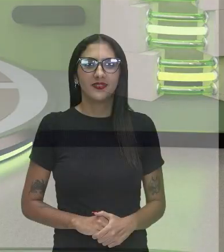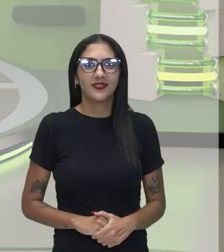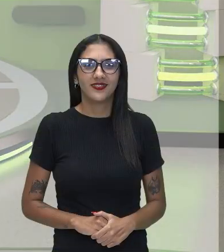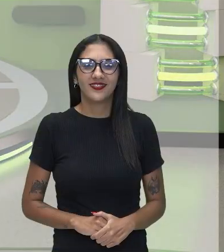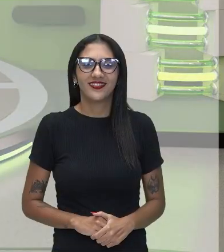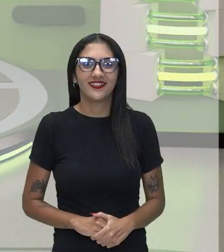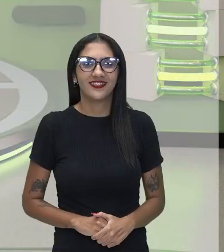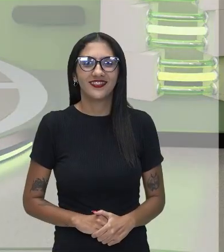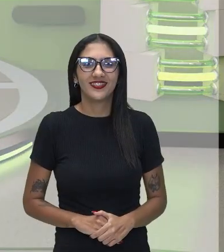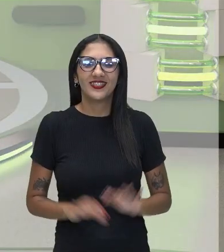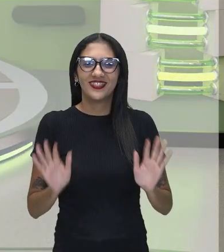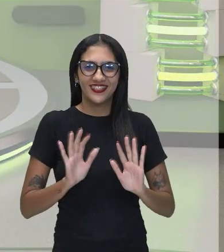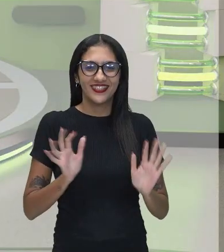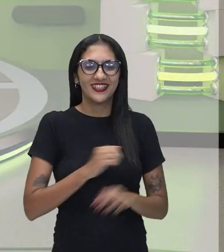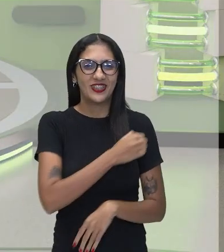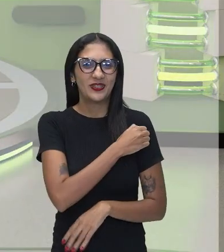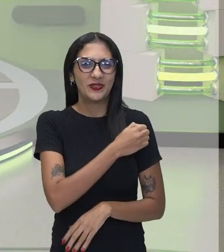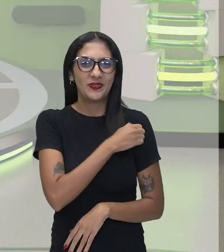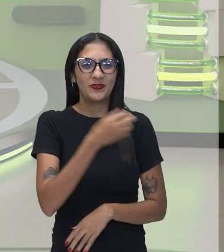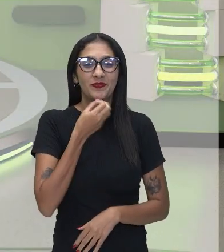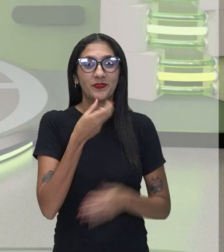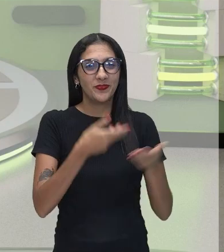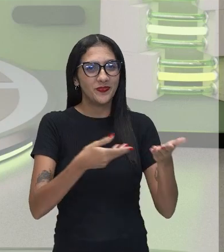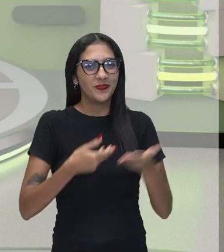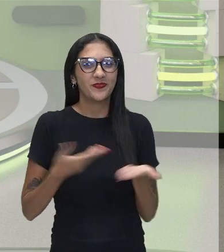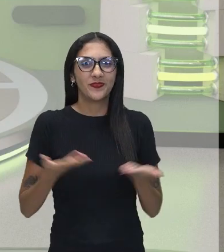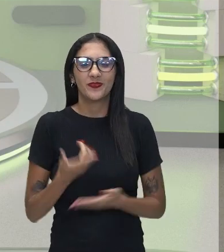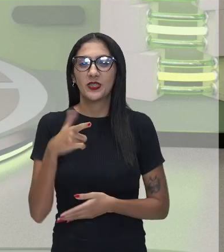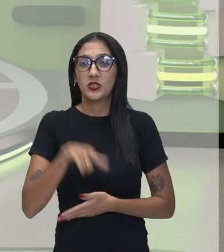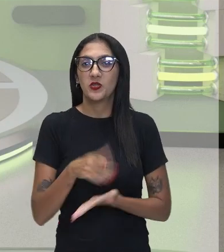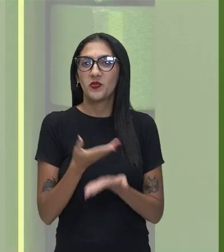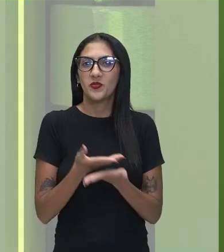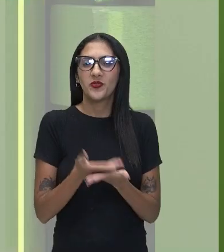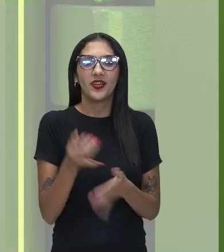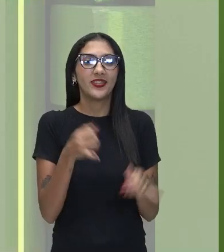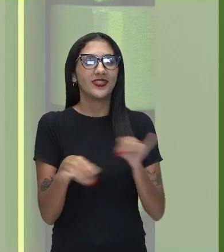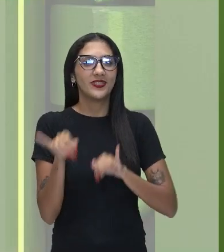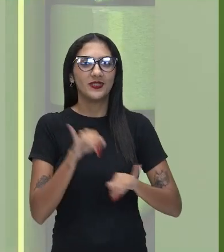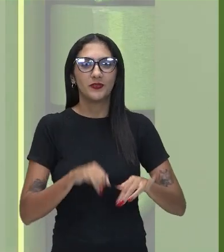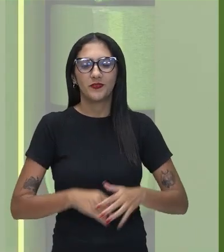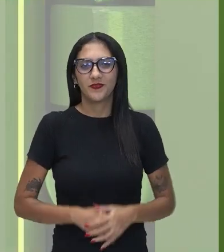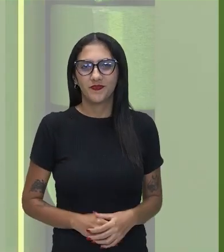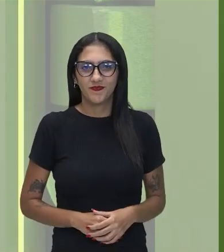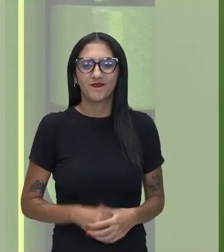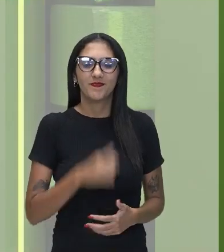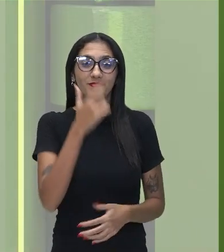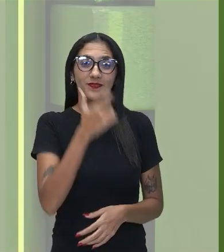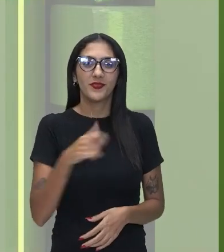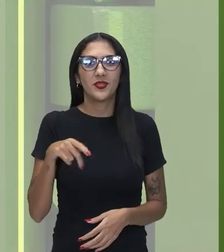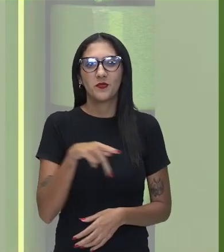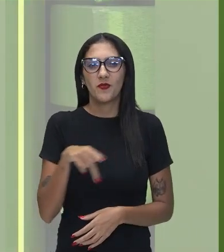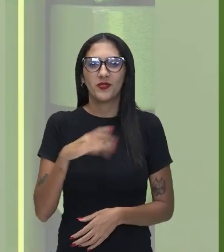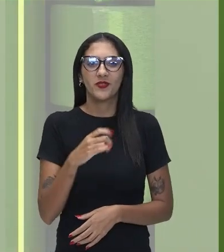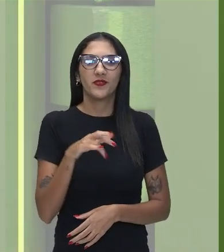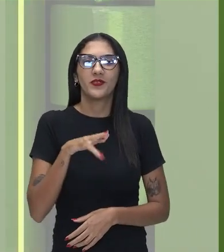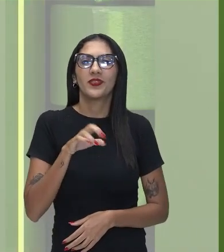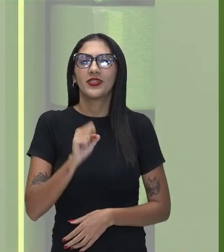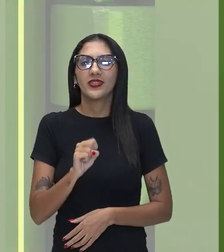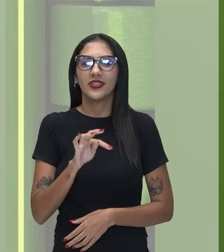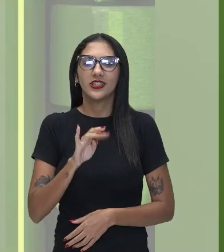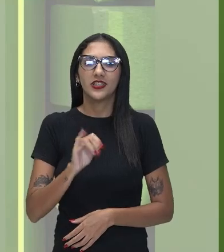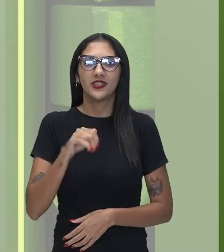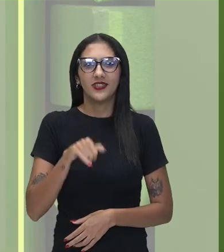Olá, meus queridos, sejam todos muito bem-vindos a mais uma aula de Química. Eu sou a professora